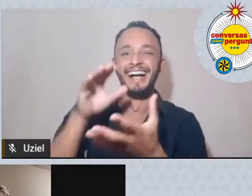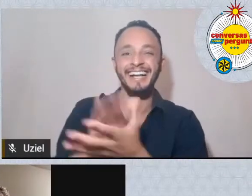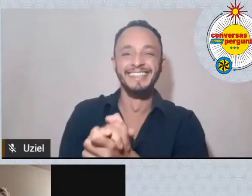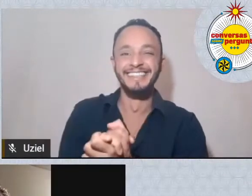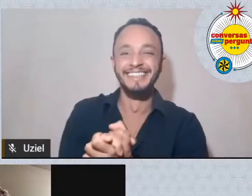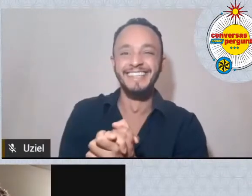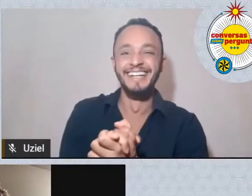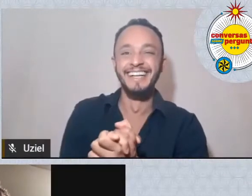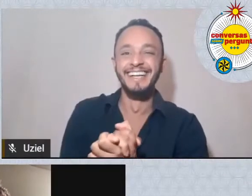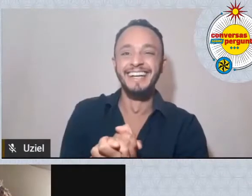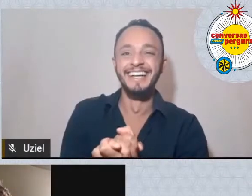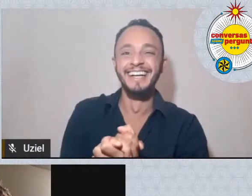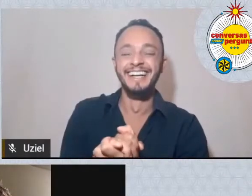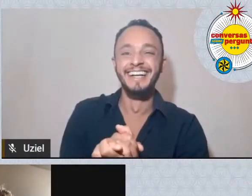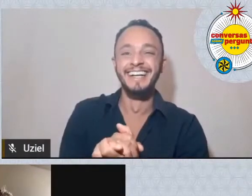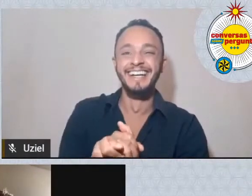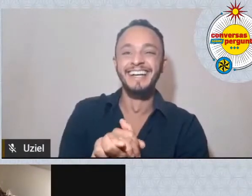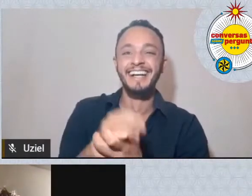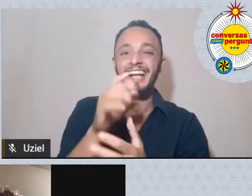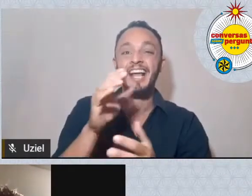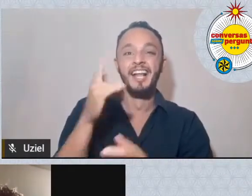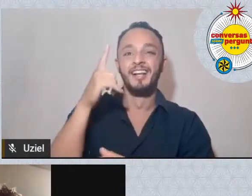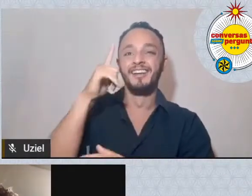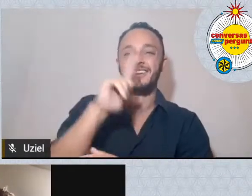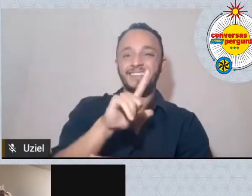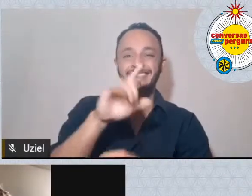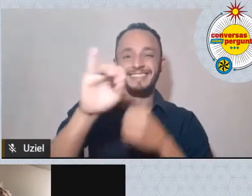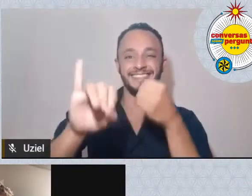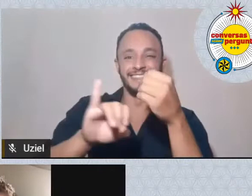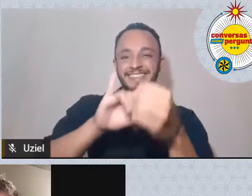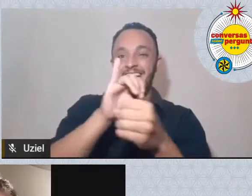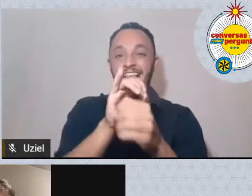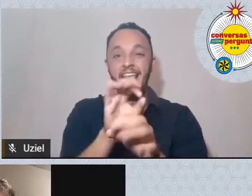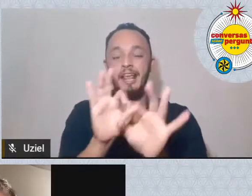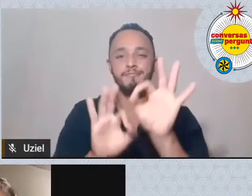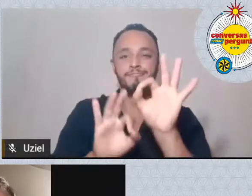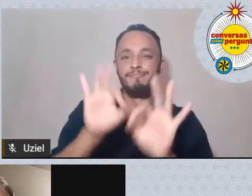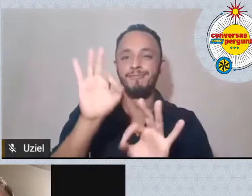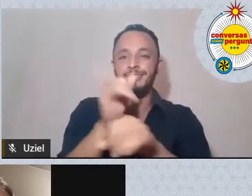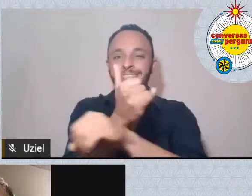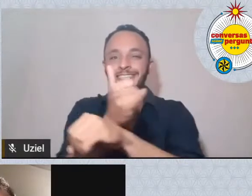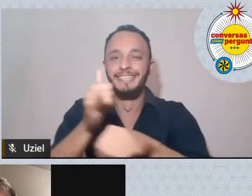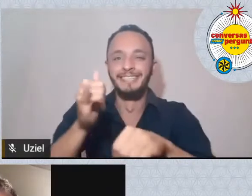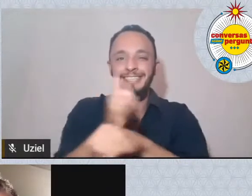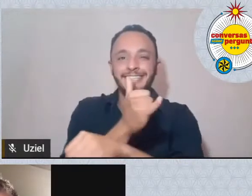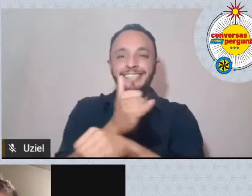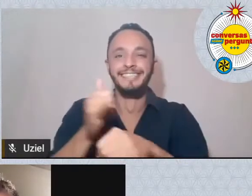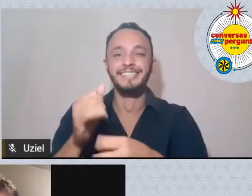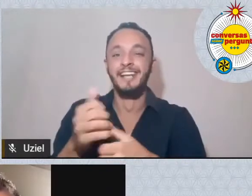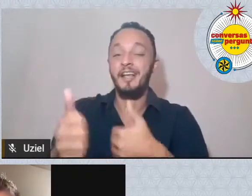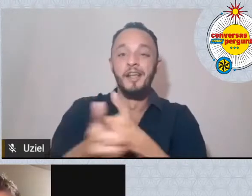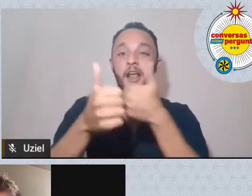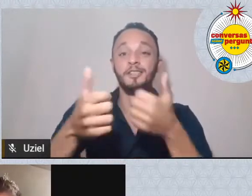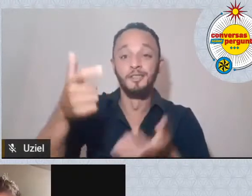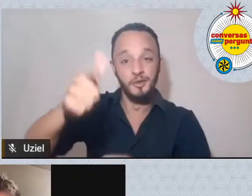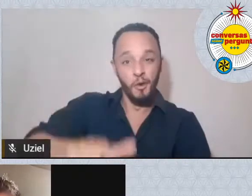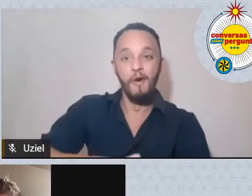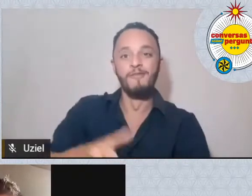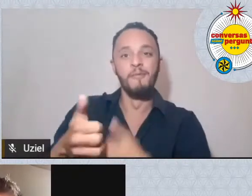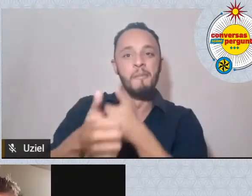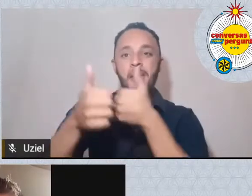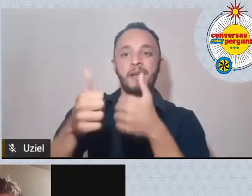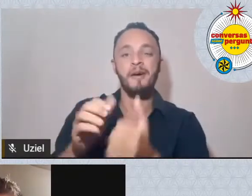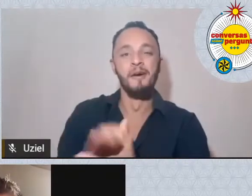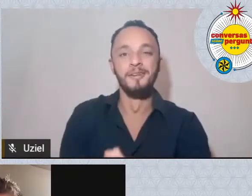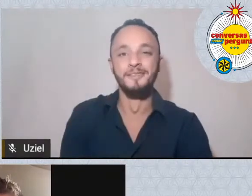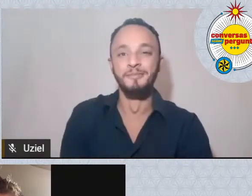uma bypass dentro do telefone, passando pelo outro, e estamos em campo de novo. Que maravilha. Eu ousaria dizer